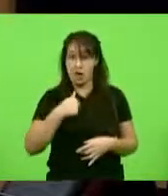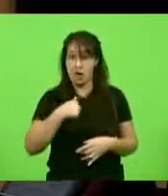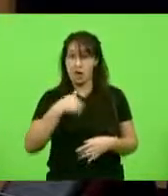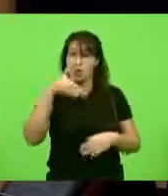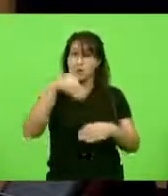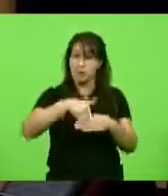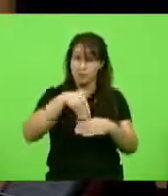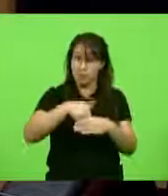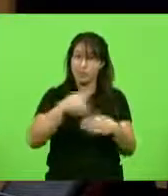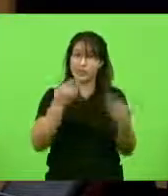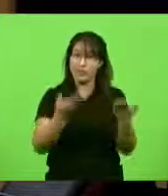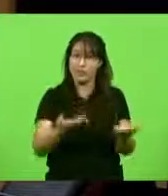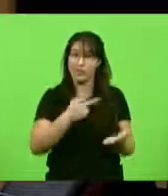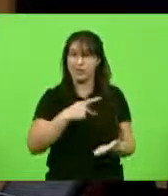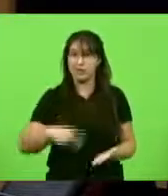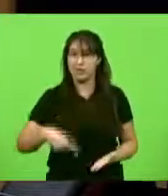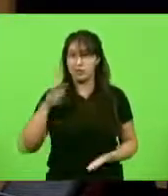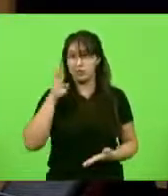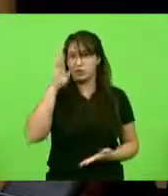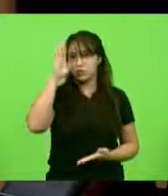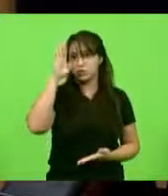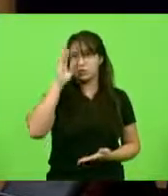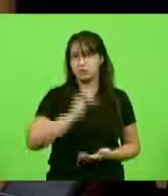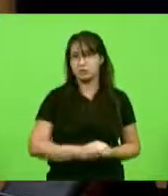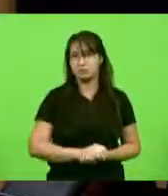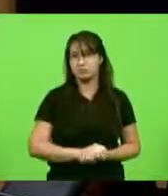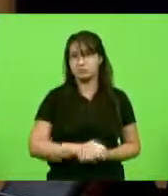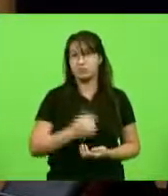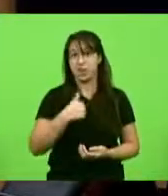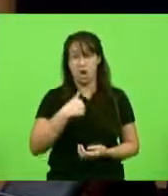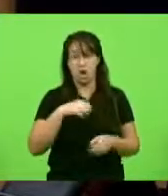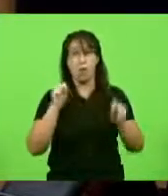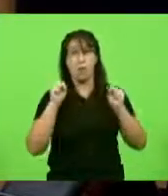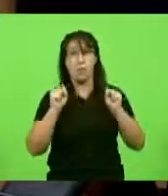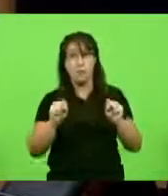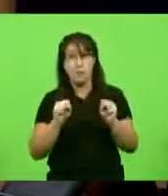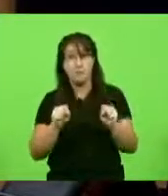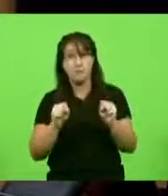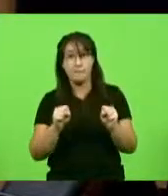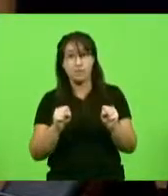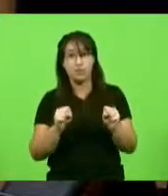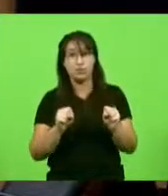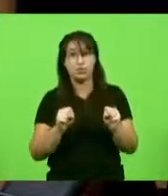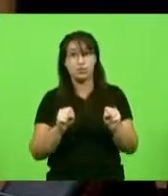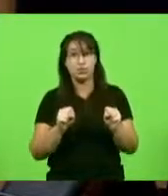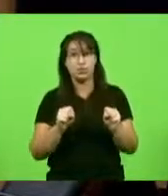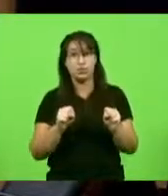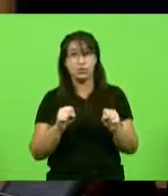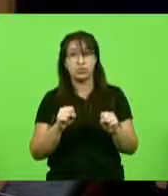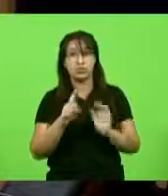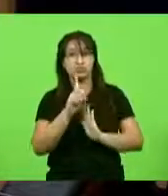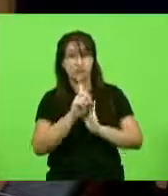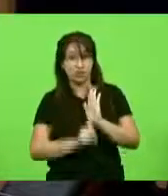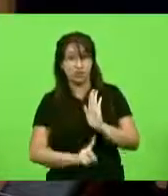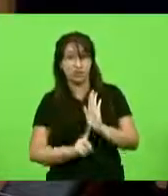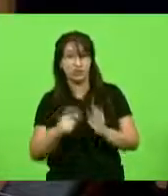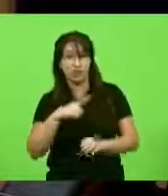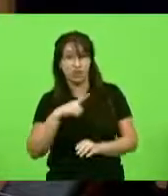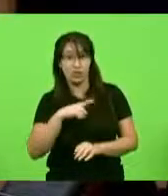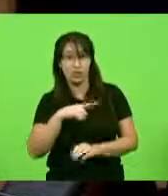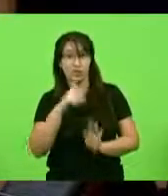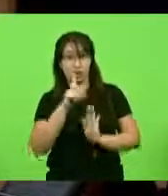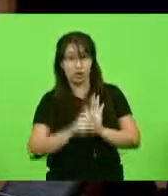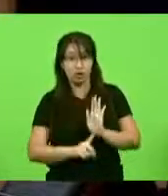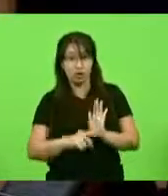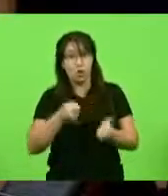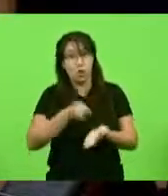segundo turno, então acho que eu até sou... Posso até... Não que eu tenha mais direito do que ela, mas eu sou